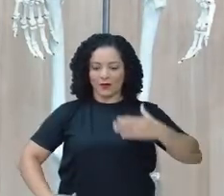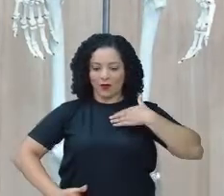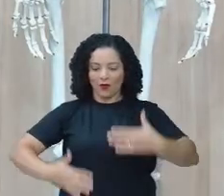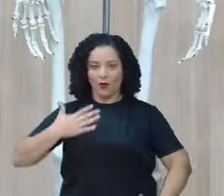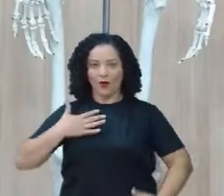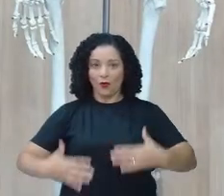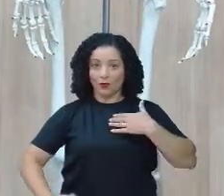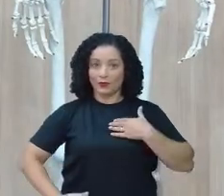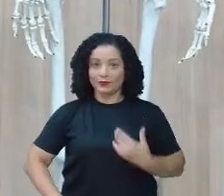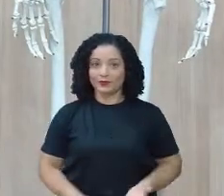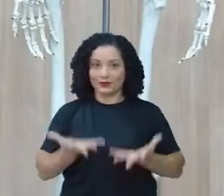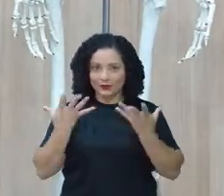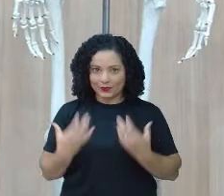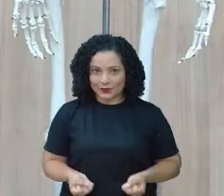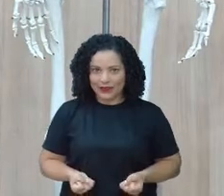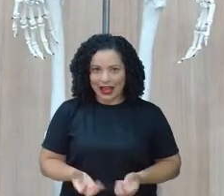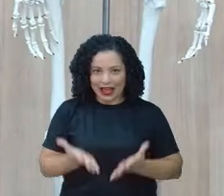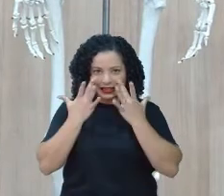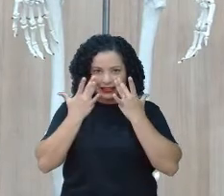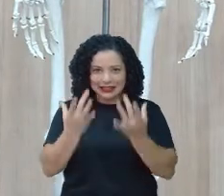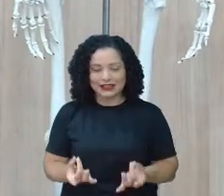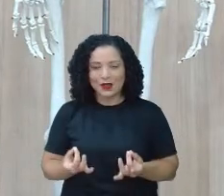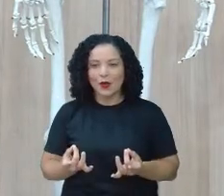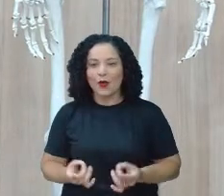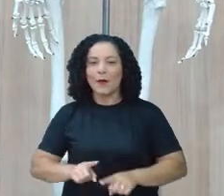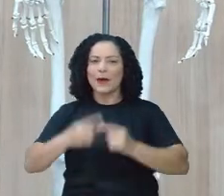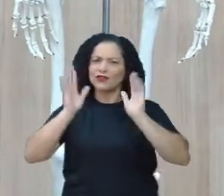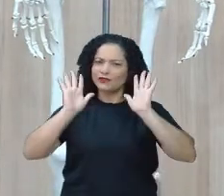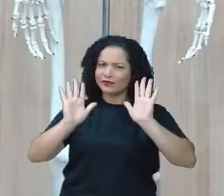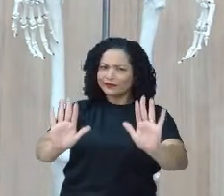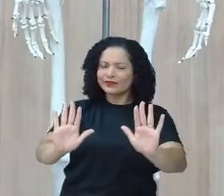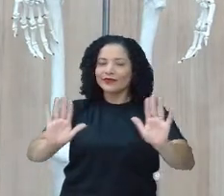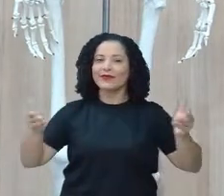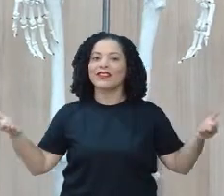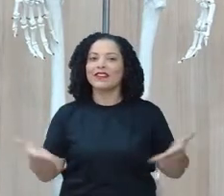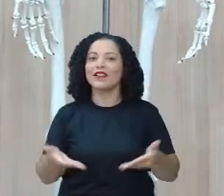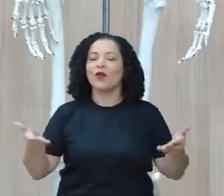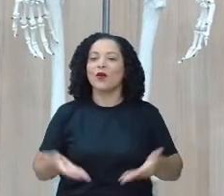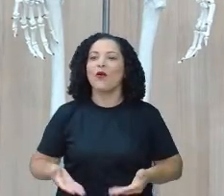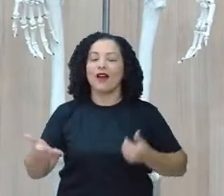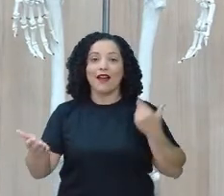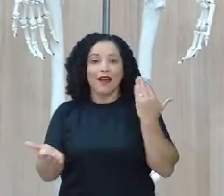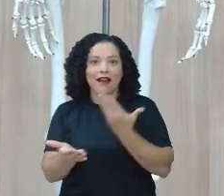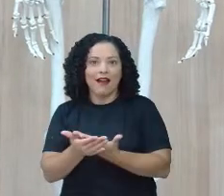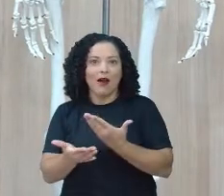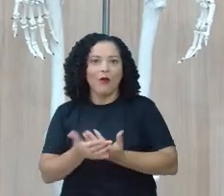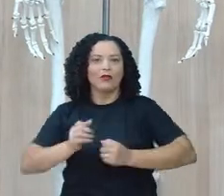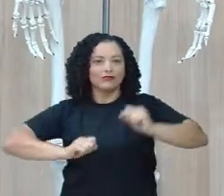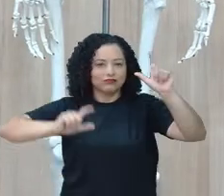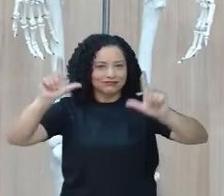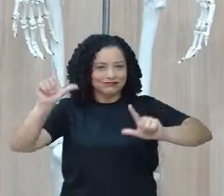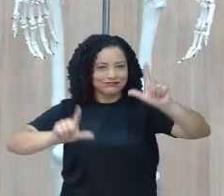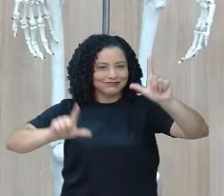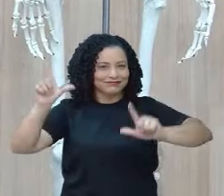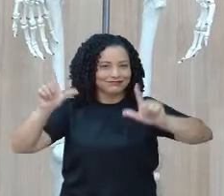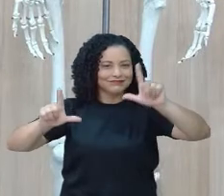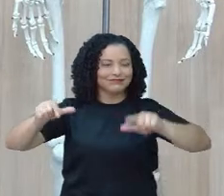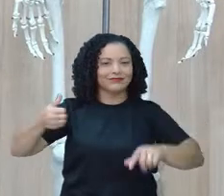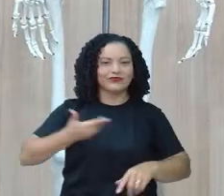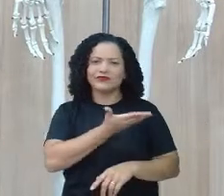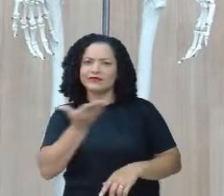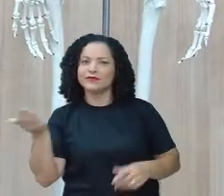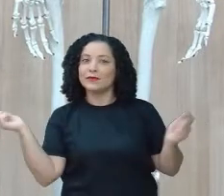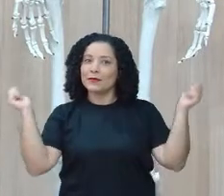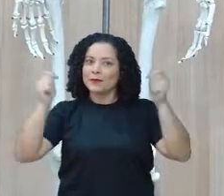atentos. Mas eu gostaria primeiro de dizer a vocês, que a nossa aula agora está acontecendo no ao vivo e que vocês